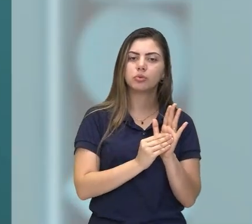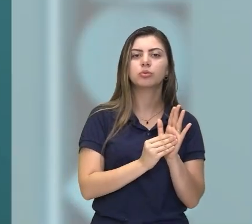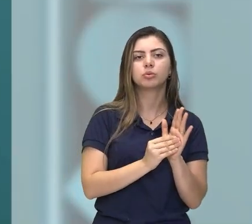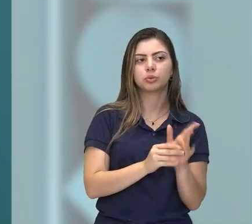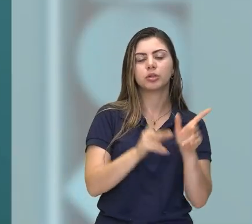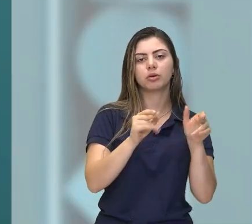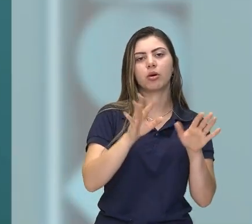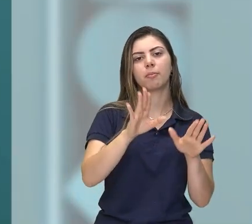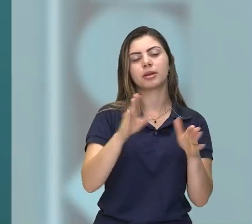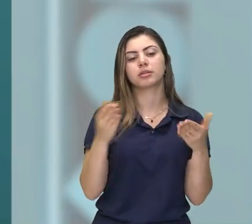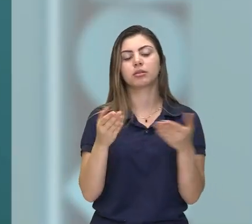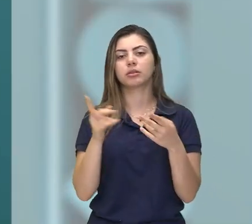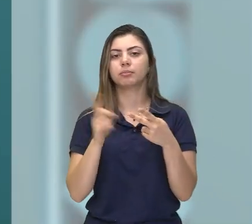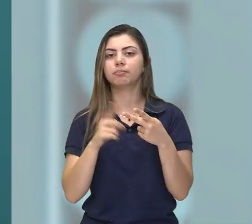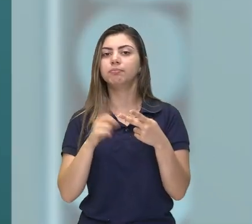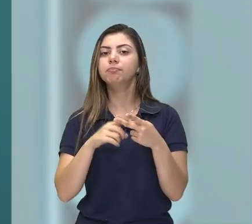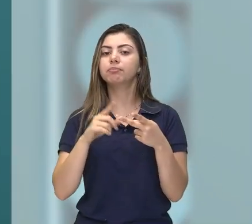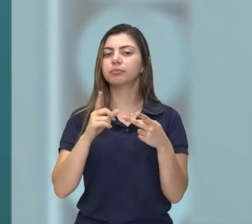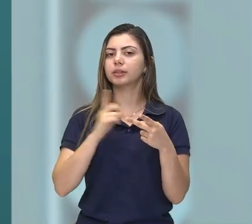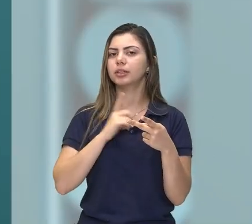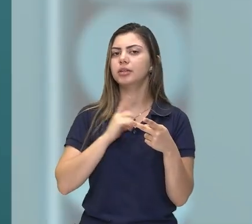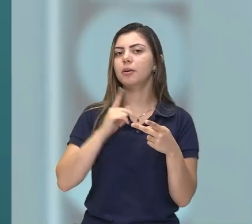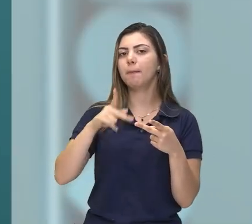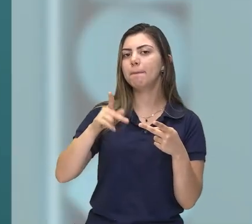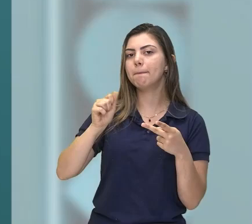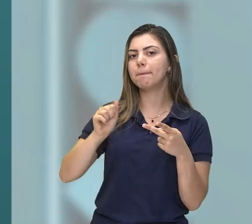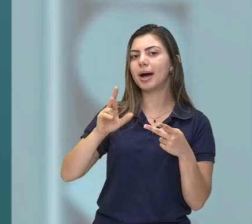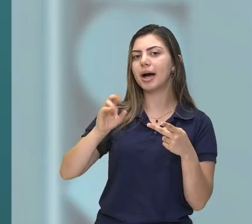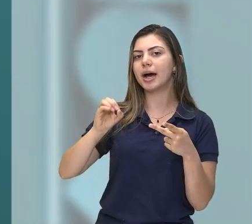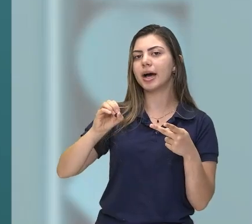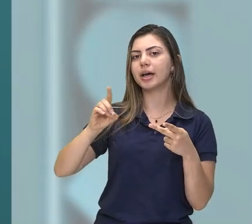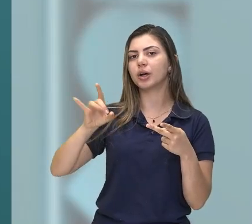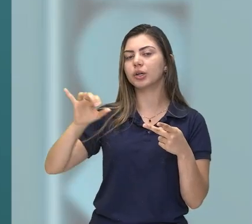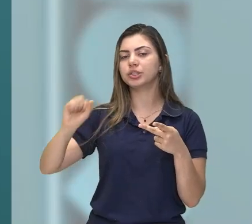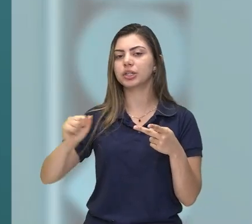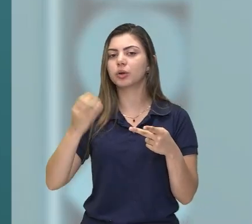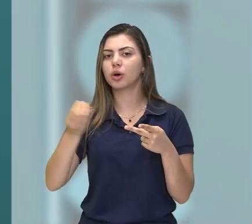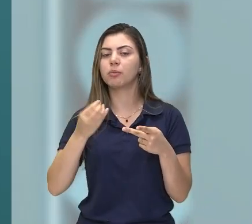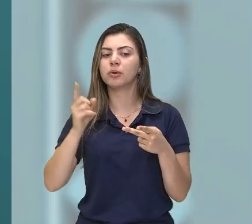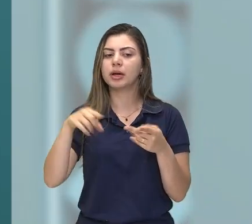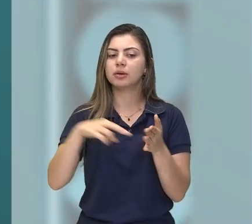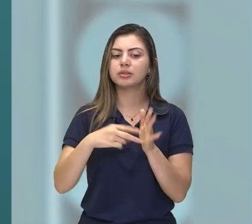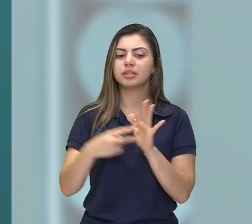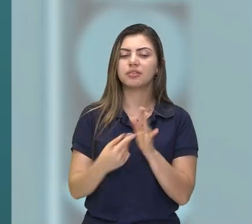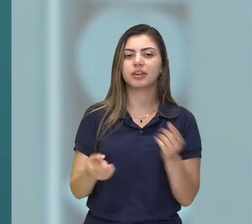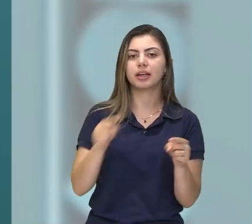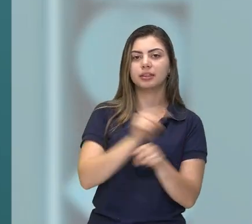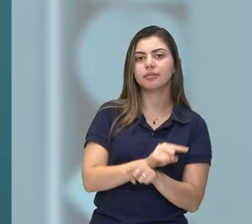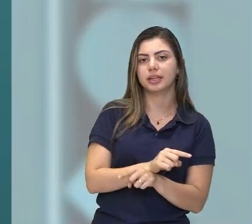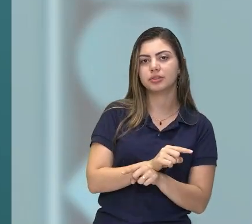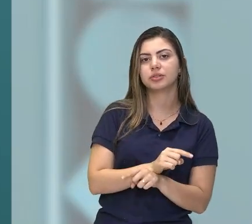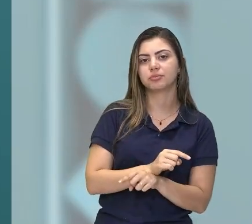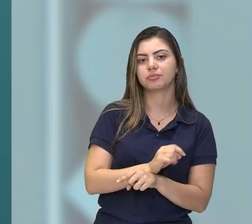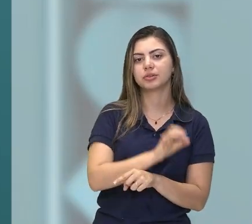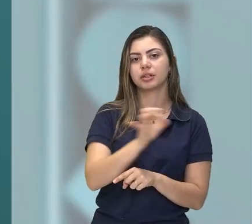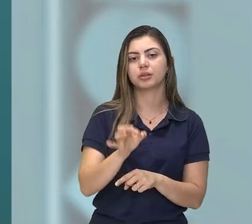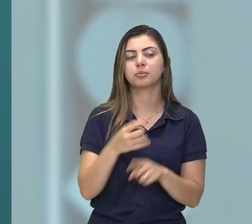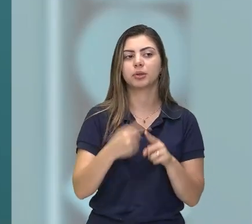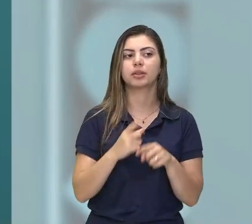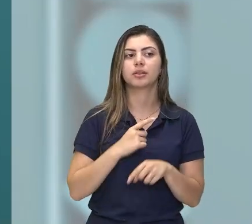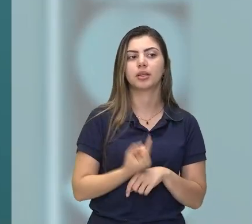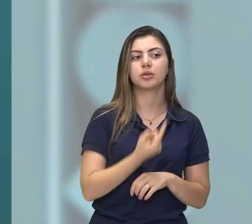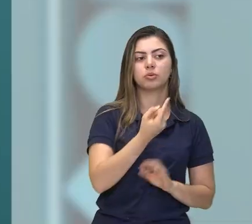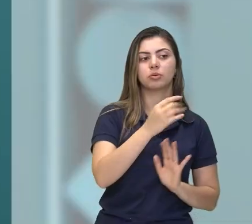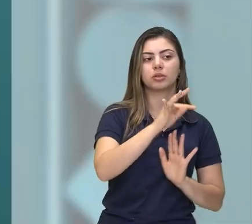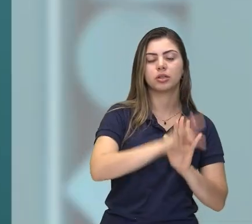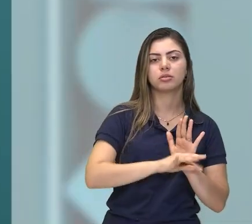alguns elementos do texto original. Só que aqui eu vou inverter o sentido do texto. O texto é um sentido, mas